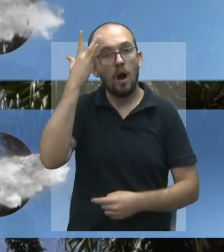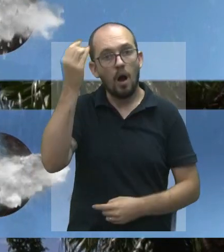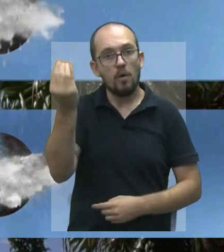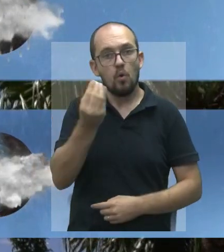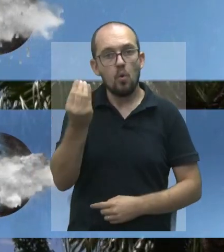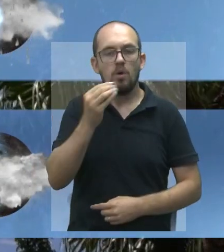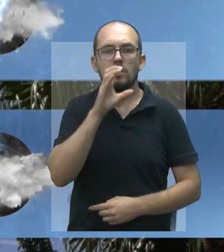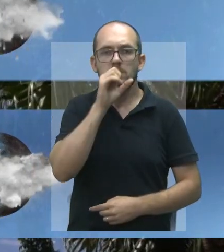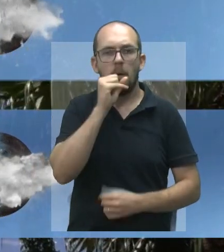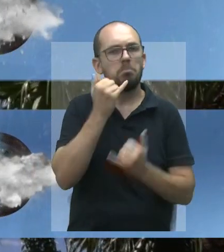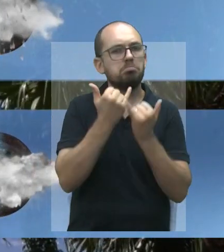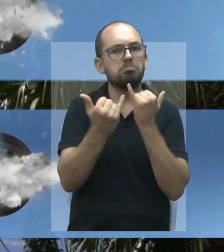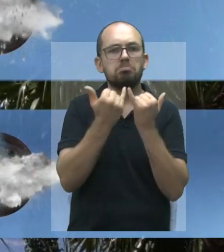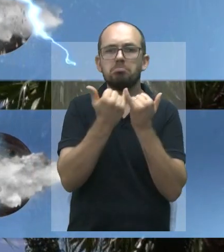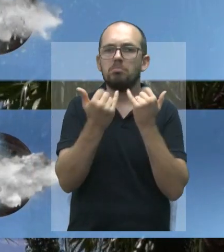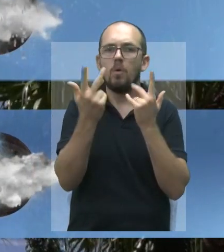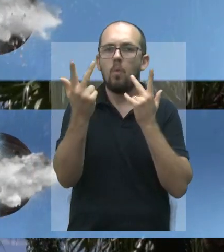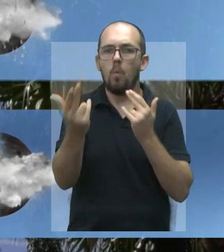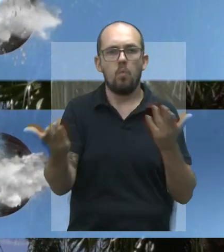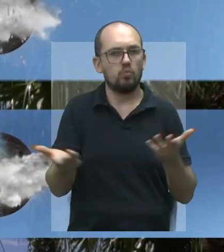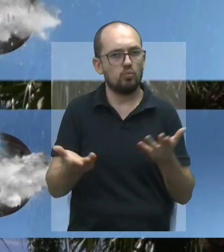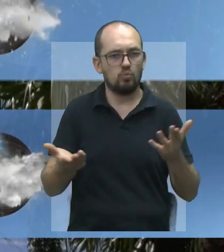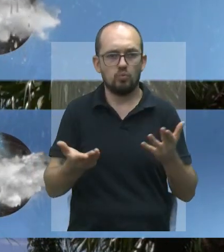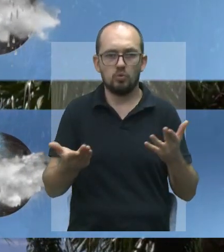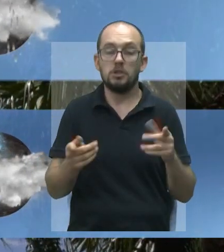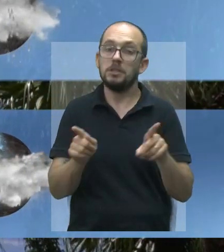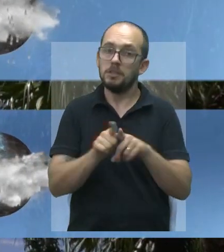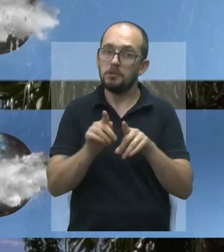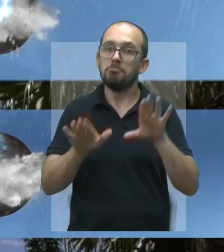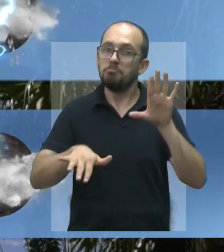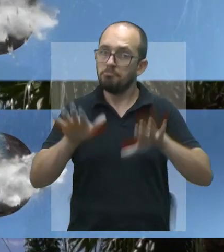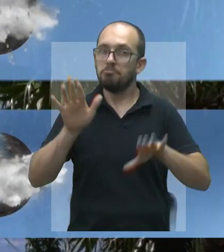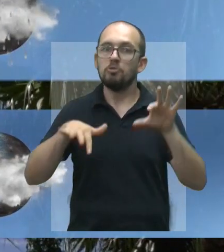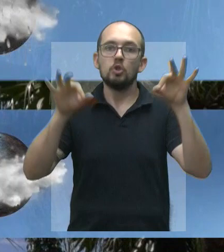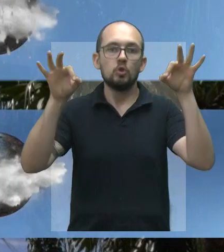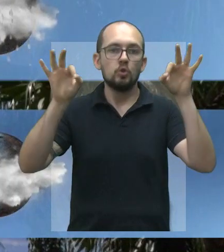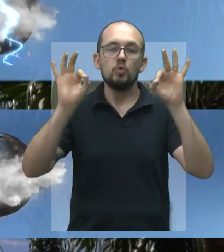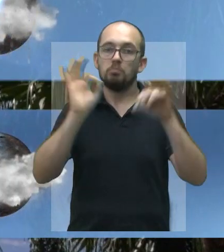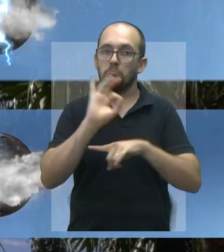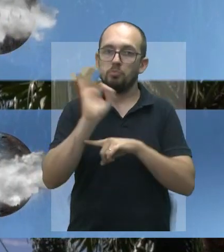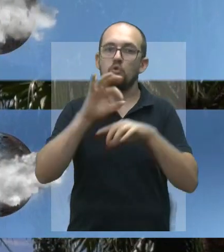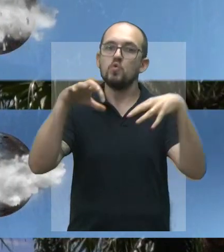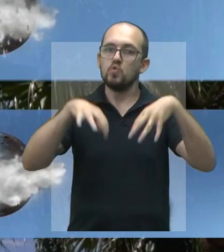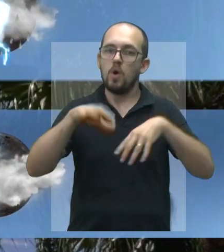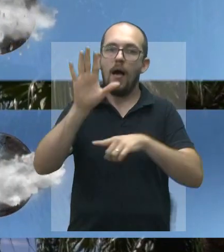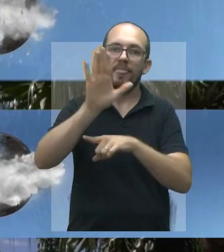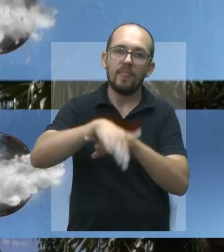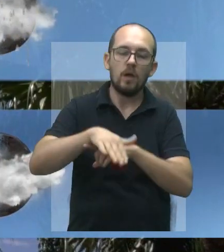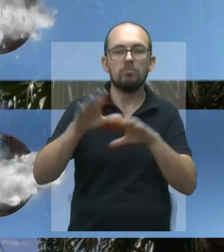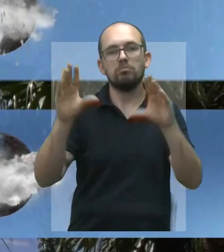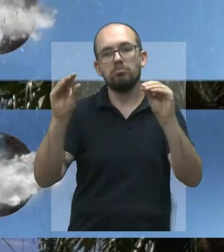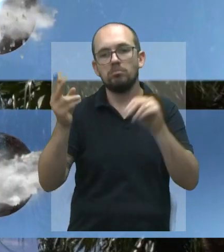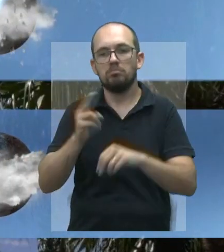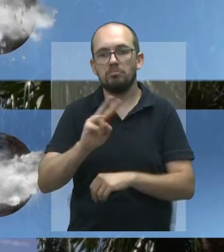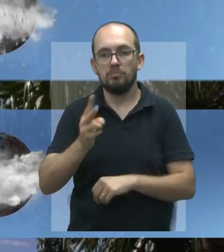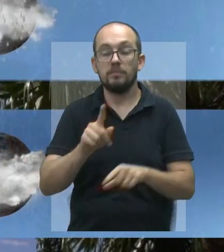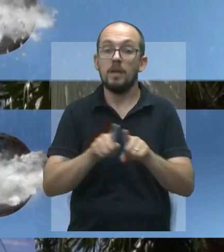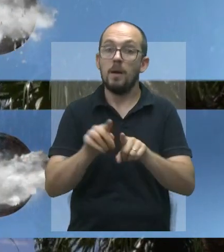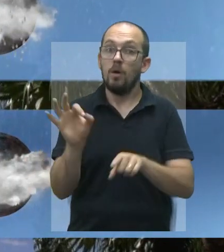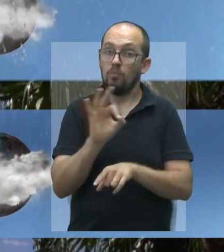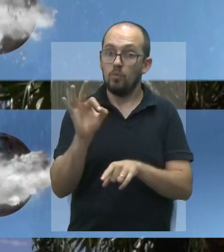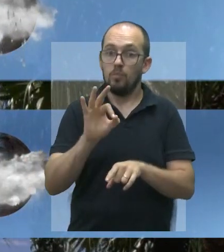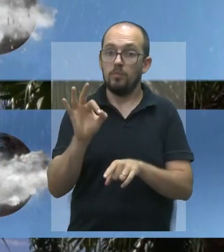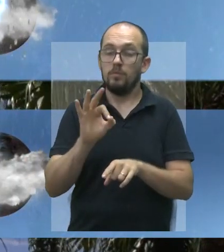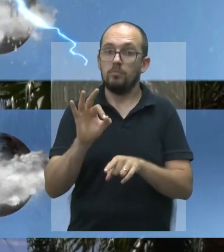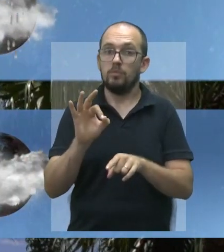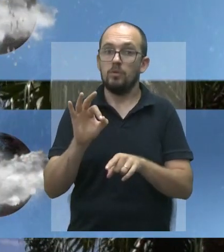previsão é muito parecida com a de hoje, viu? Também há possibilidade de chuva no período da tarde e no período da noite. Essa probabilidade aumenta um